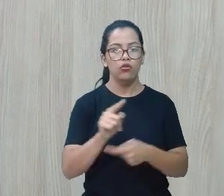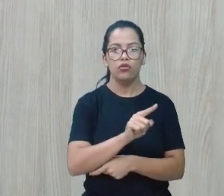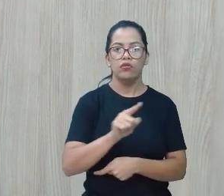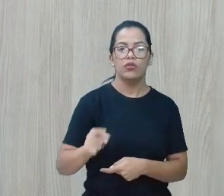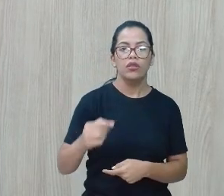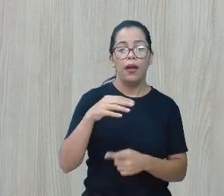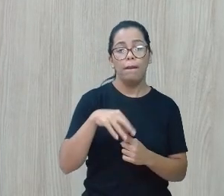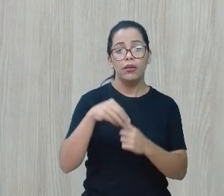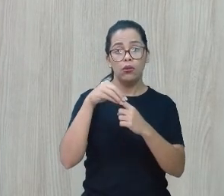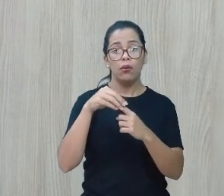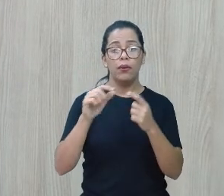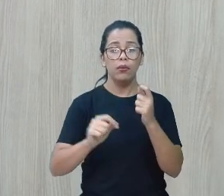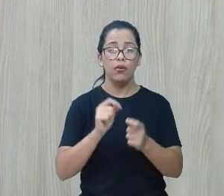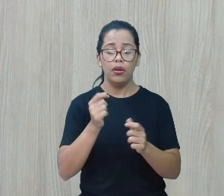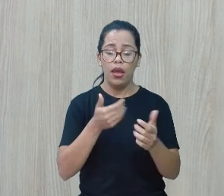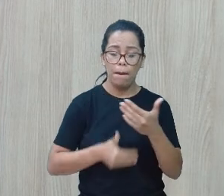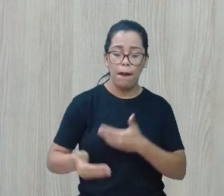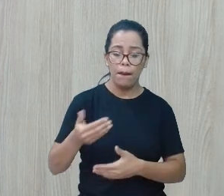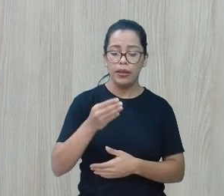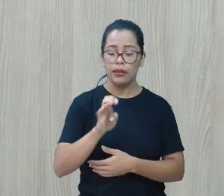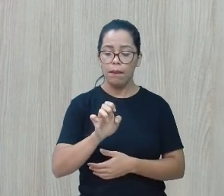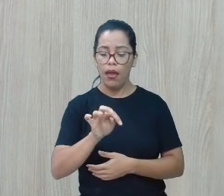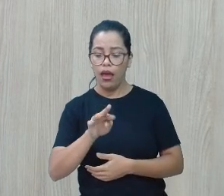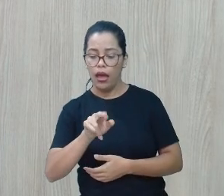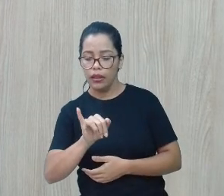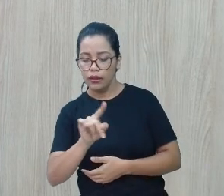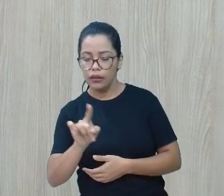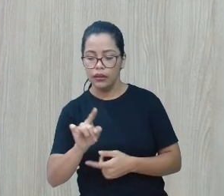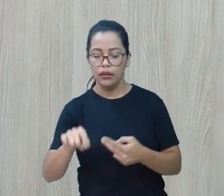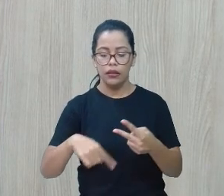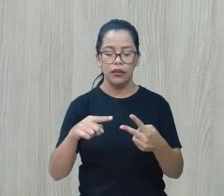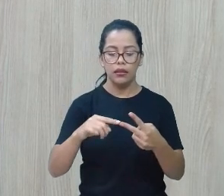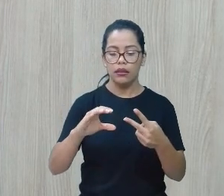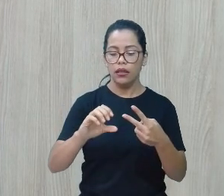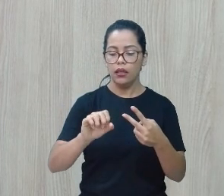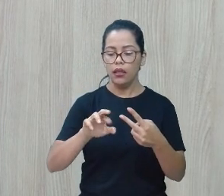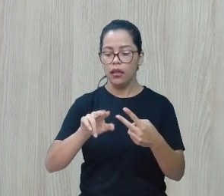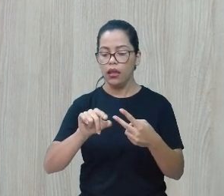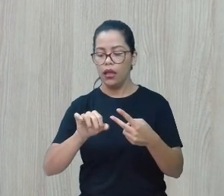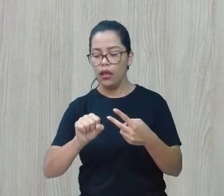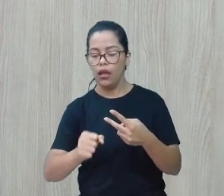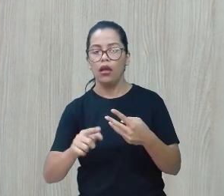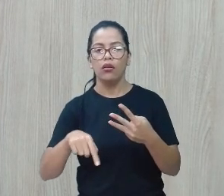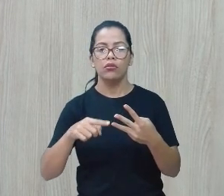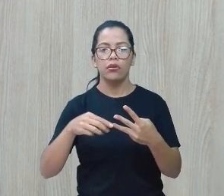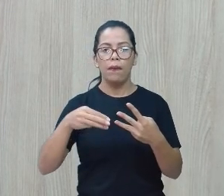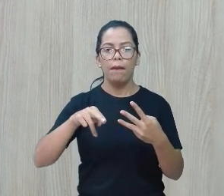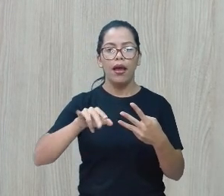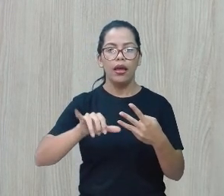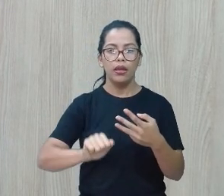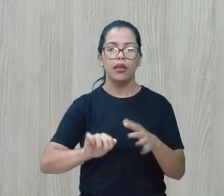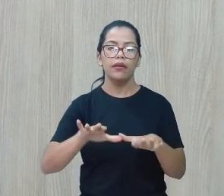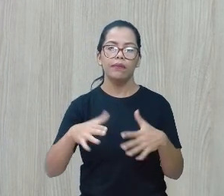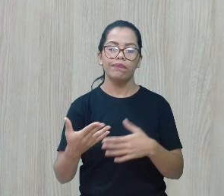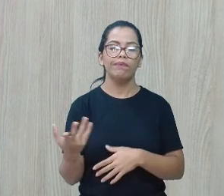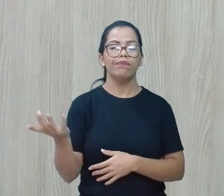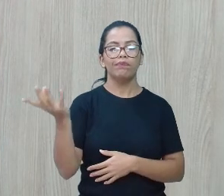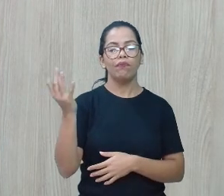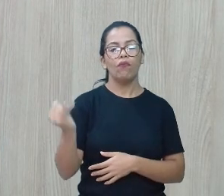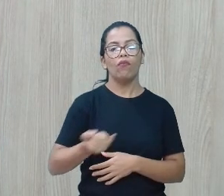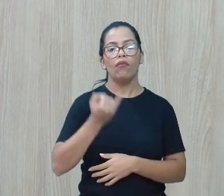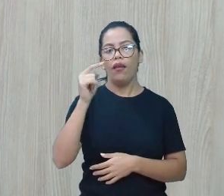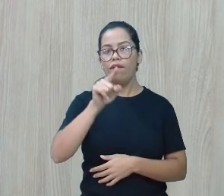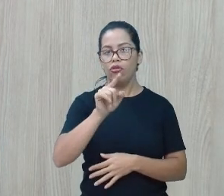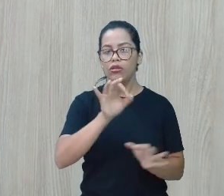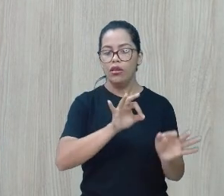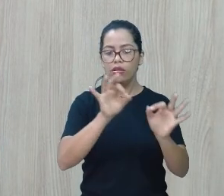Principalmente pela participação aqui de Beatriz, Carlos, Maria. Então, é importante você rever a aula também, tá